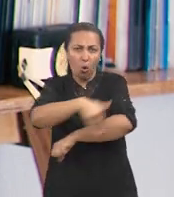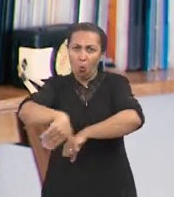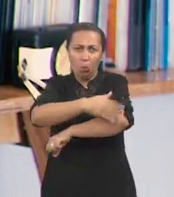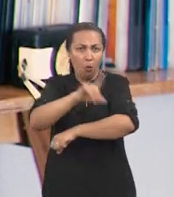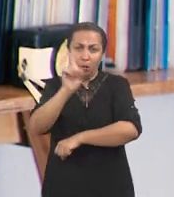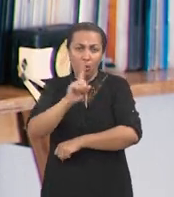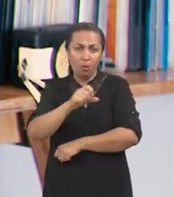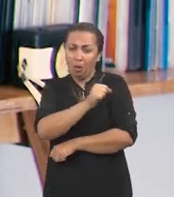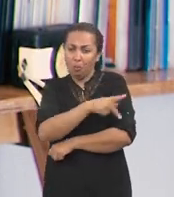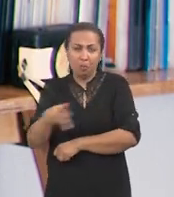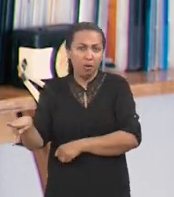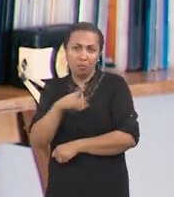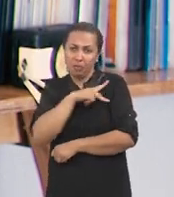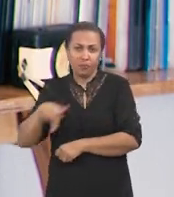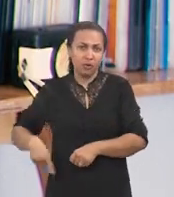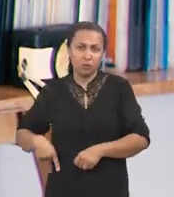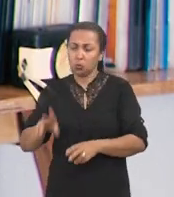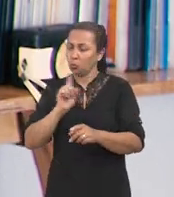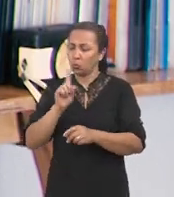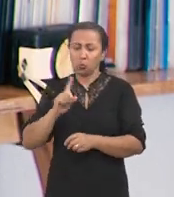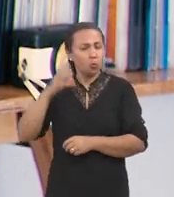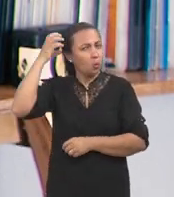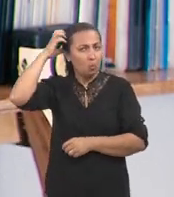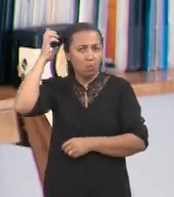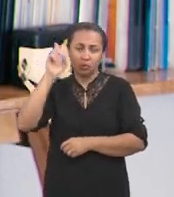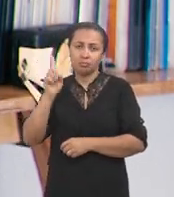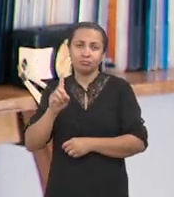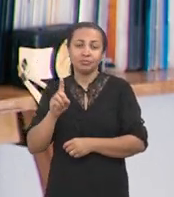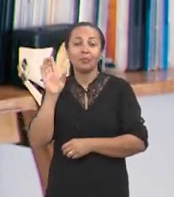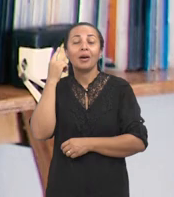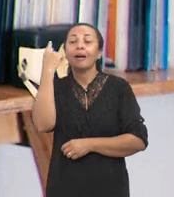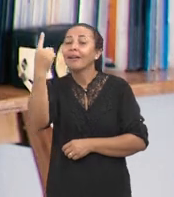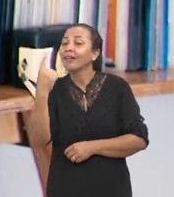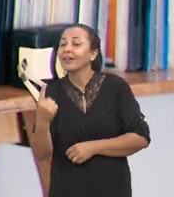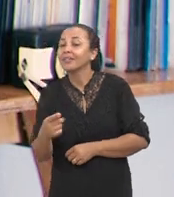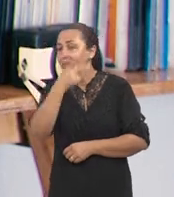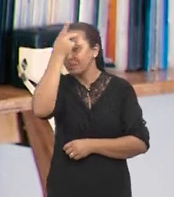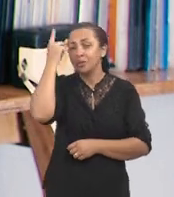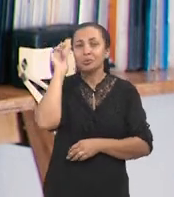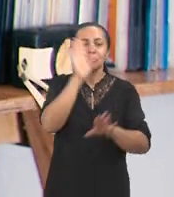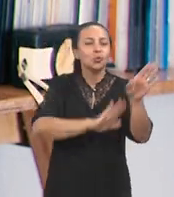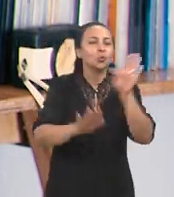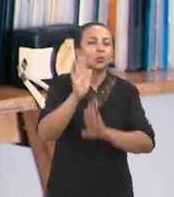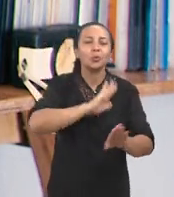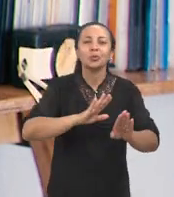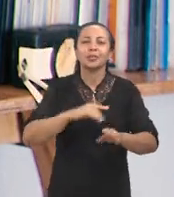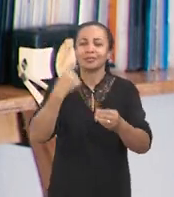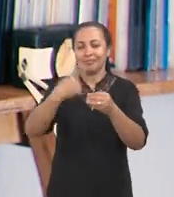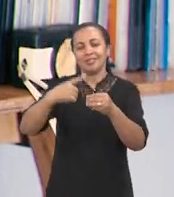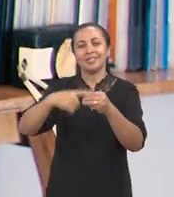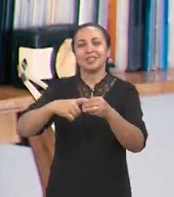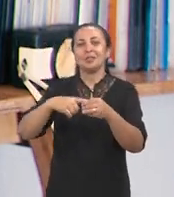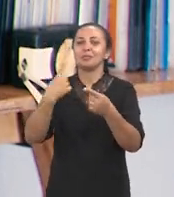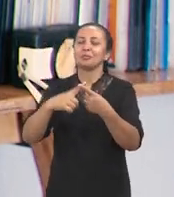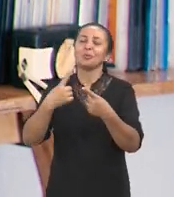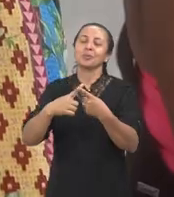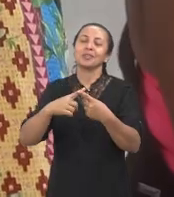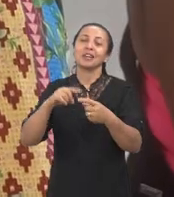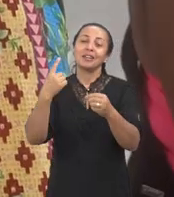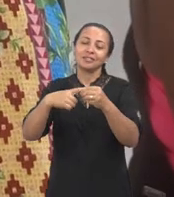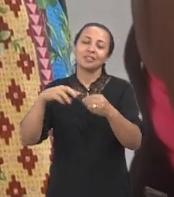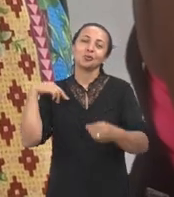o que eu quero passar para as pessoas é esse aqui cada um né tem que cuidar do seu canto a cidade é nossa é uma olhada